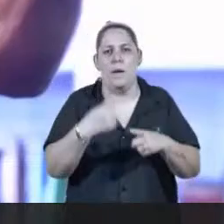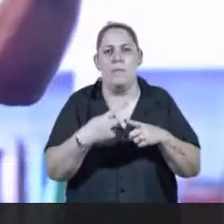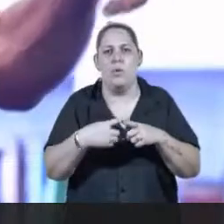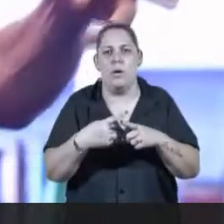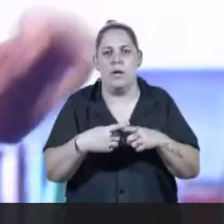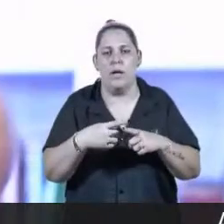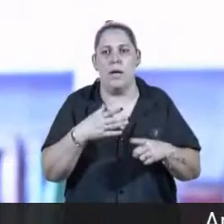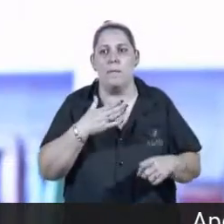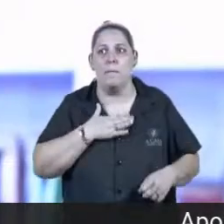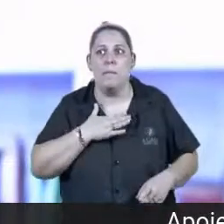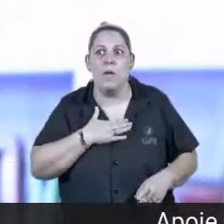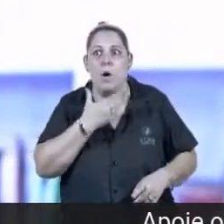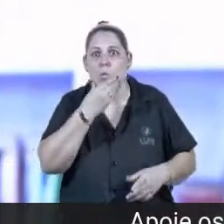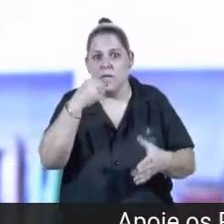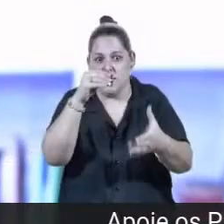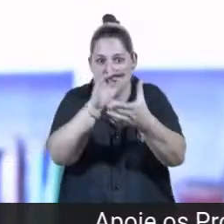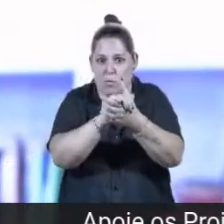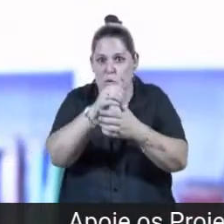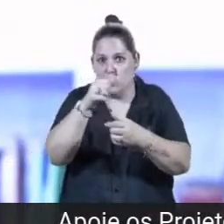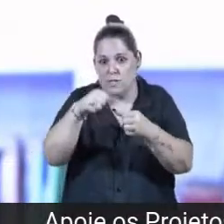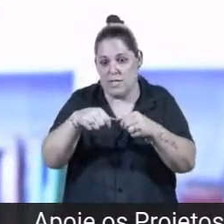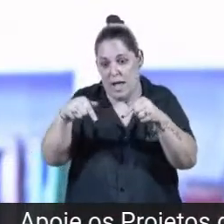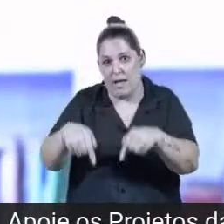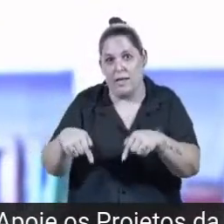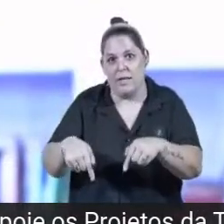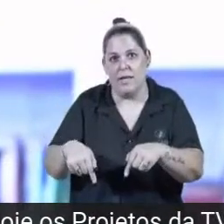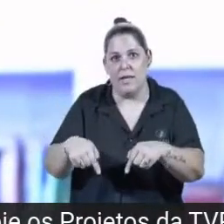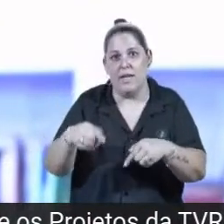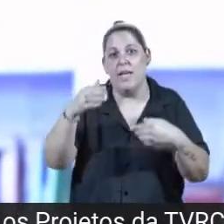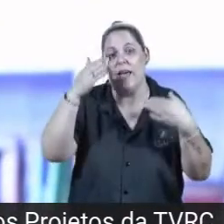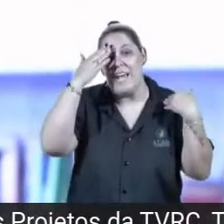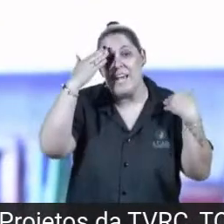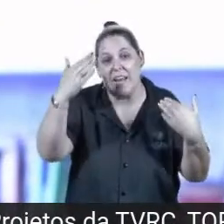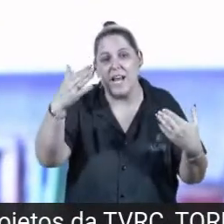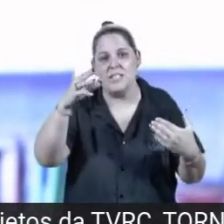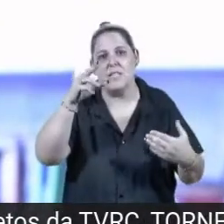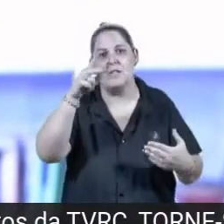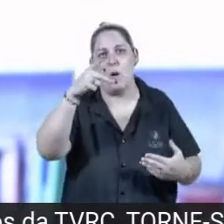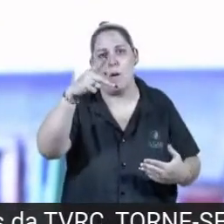meu esposo está aqui graças ao ProUni.